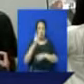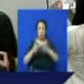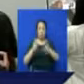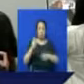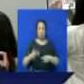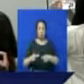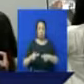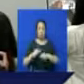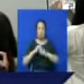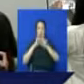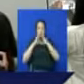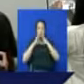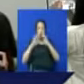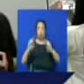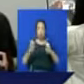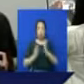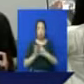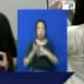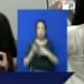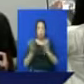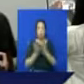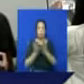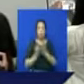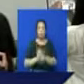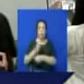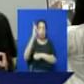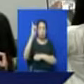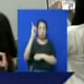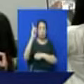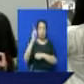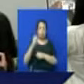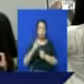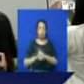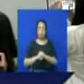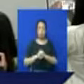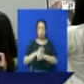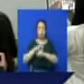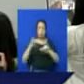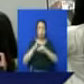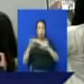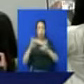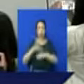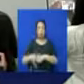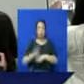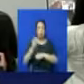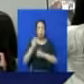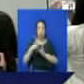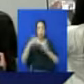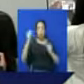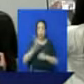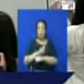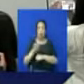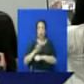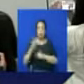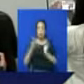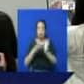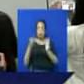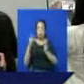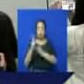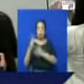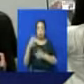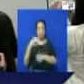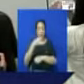Bíblia Sagrada e propagando mensagens de salvação às almas em nome de Jesus Cristo. Rio